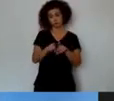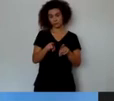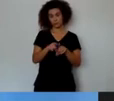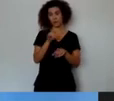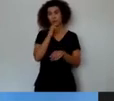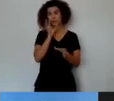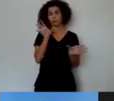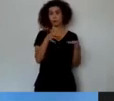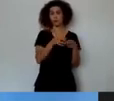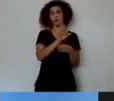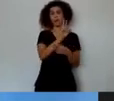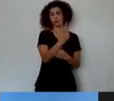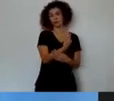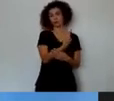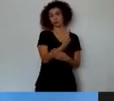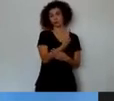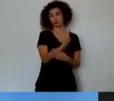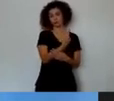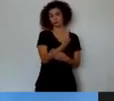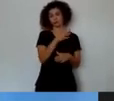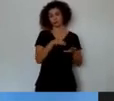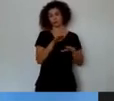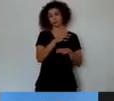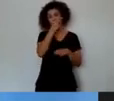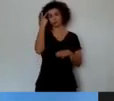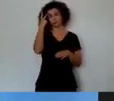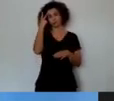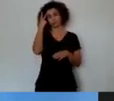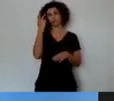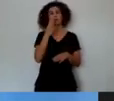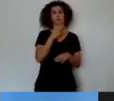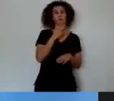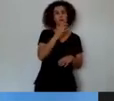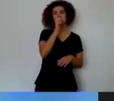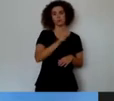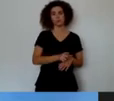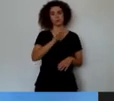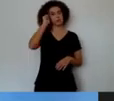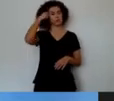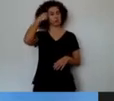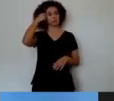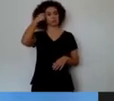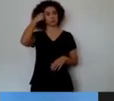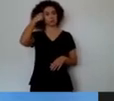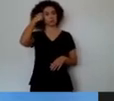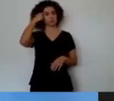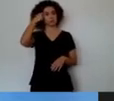se é pessoas que não tiveram essa desconstrução, que conhecem pessoas negras a partir do estereótipo, se é uma pessoa negra lá, ela já vai achar